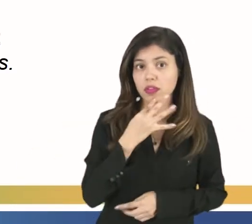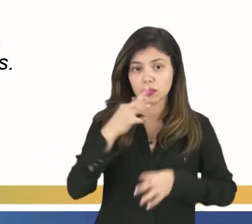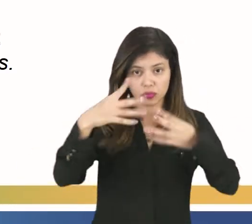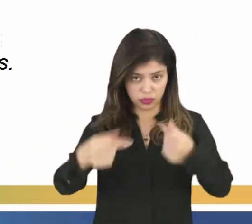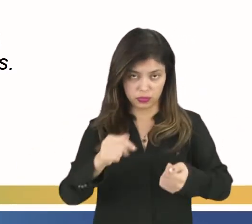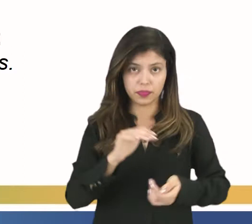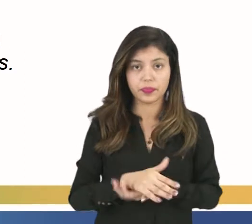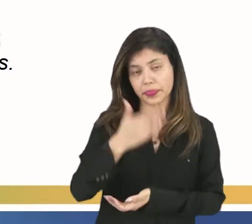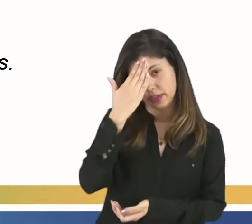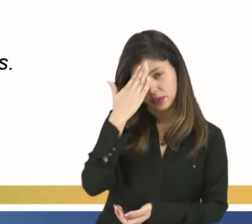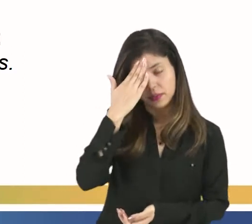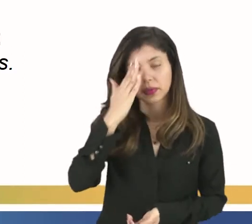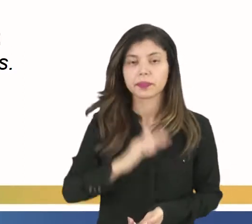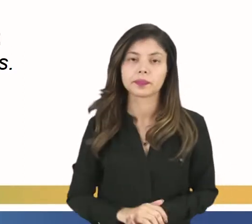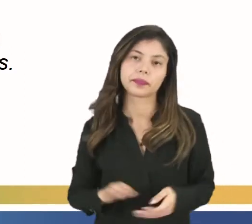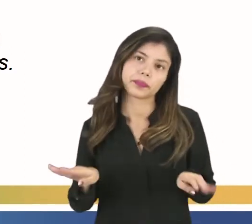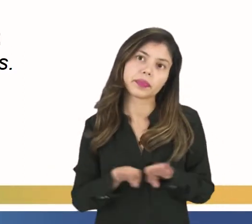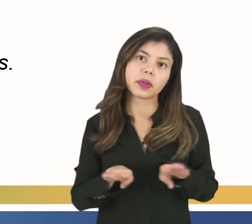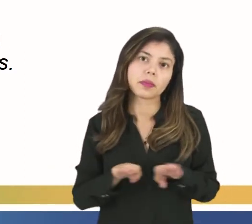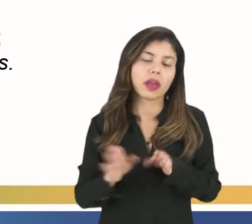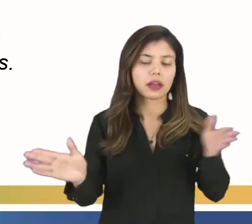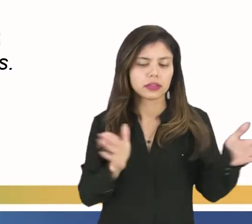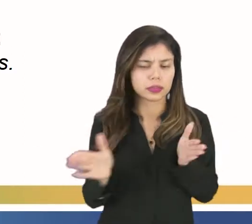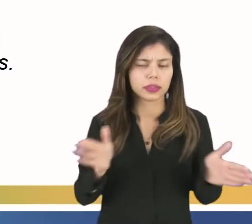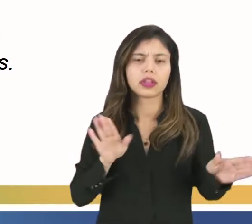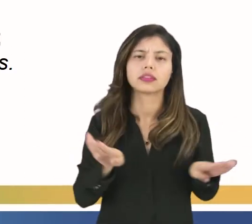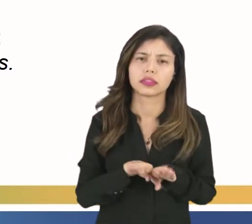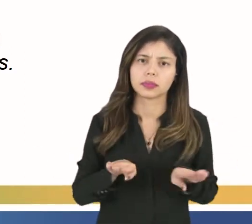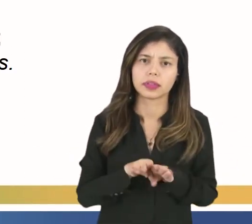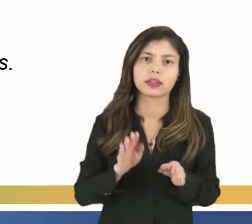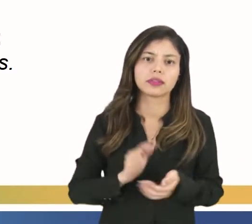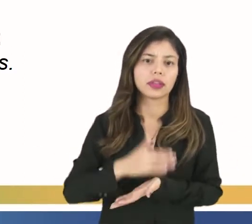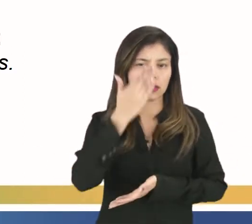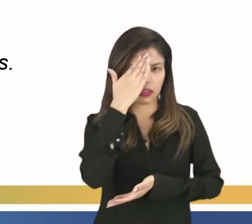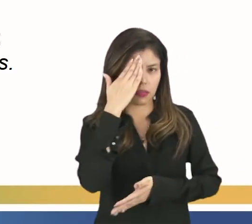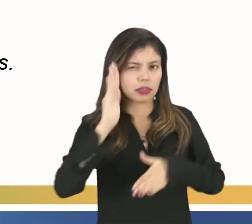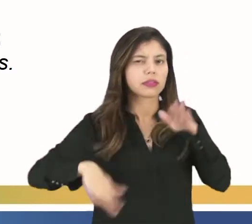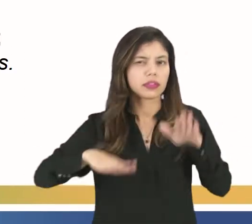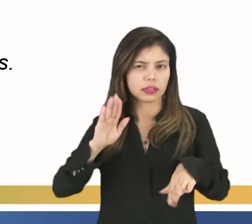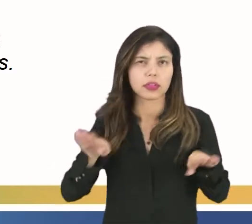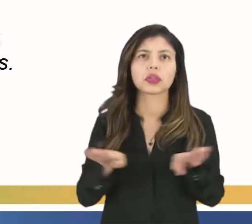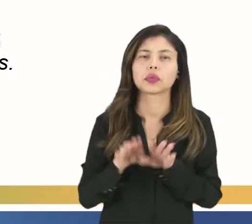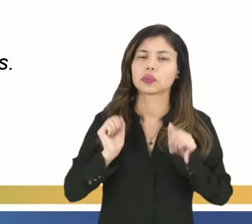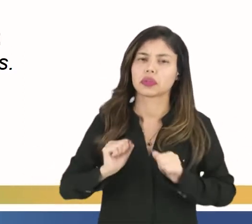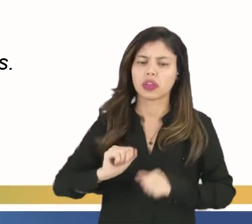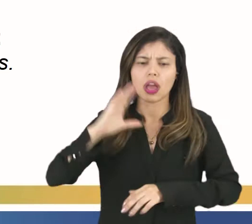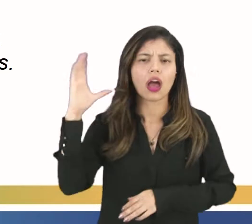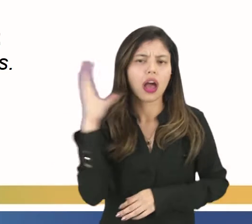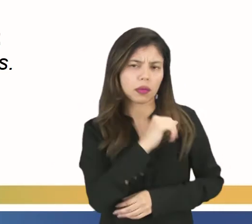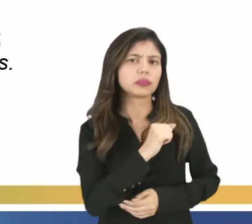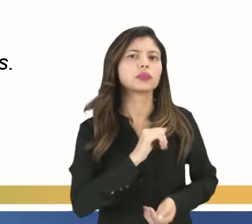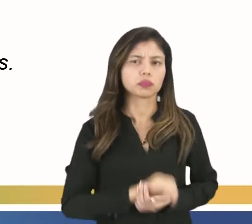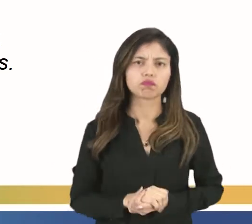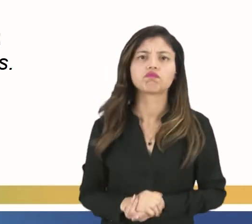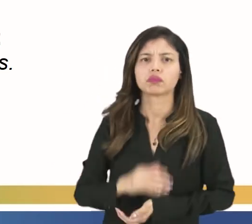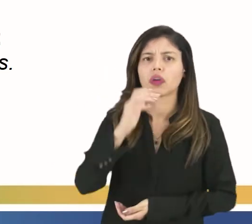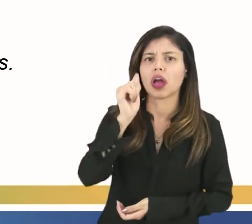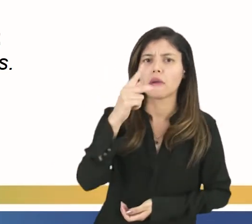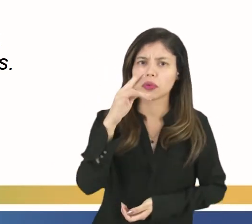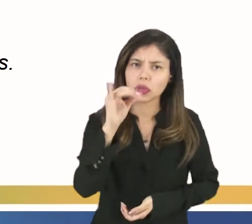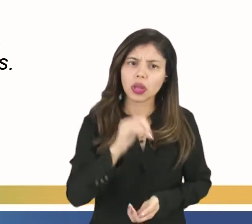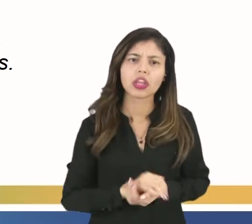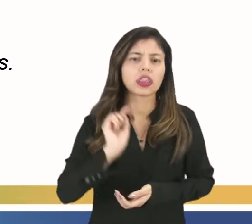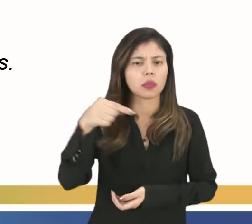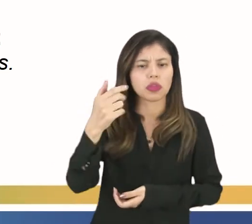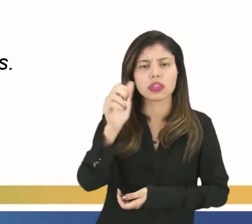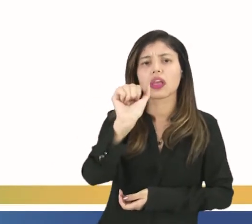que ter entendimento e tem que ter a sensibilidade. O entendimento, geralmente, a gente pode associar rapidamente com o a priori, a sensibilidade com o a